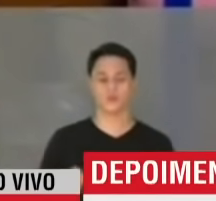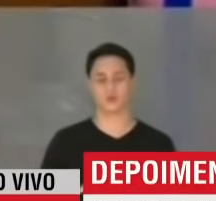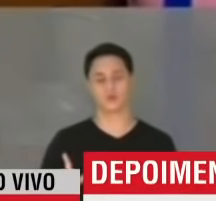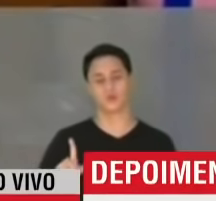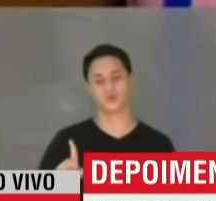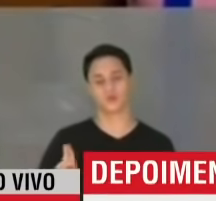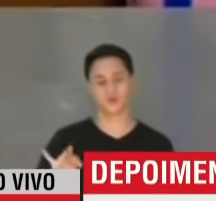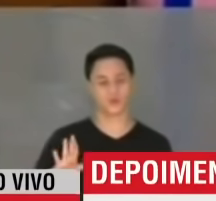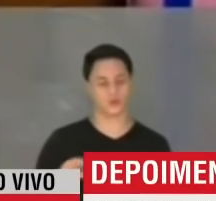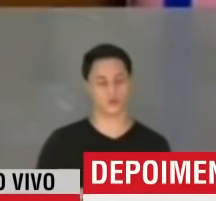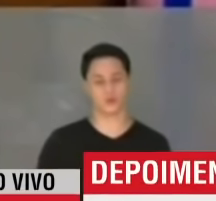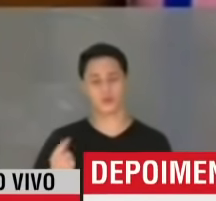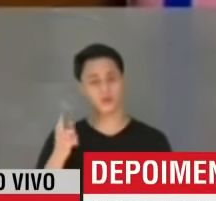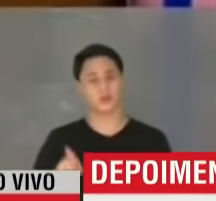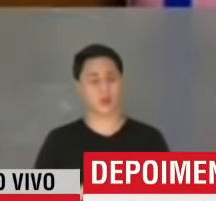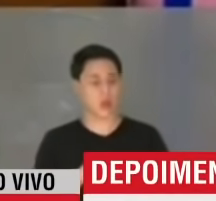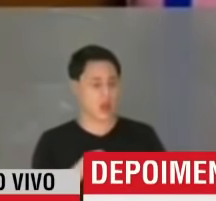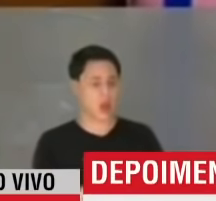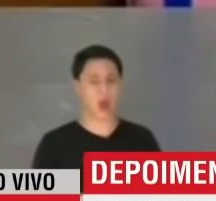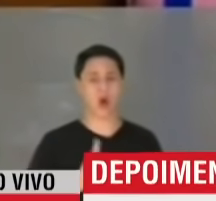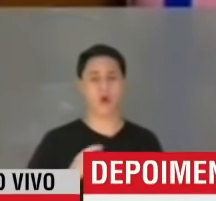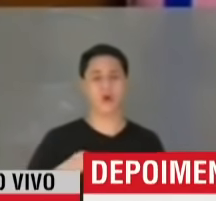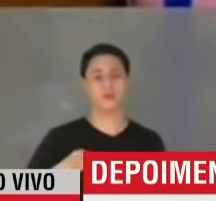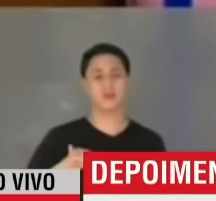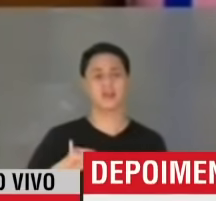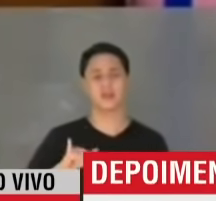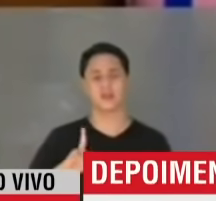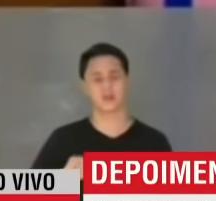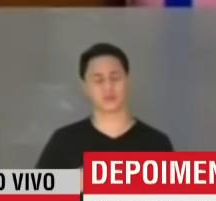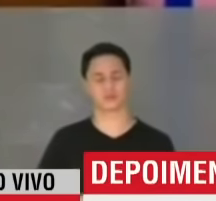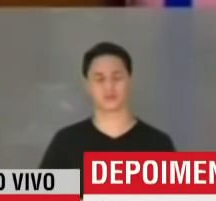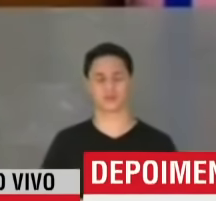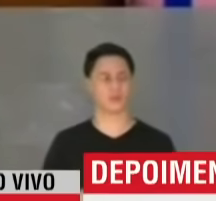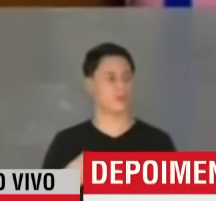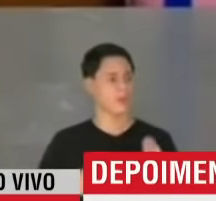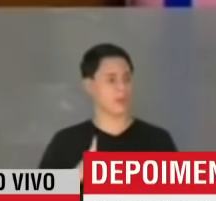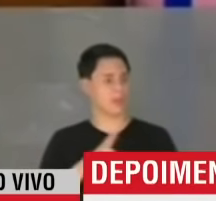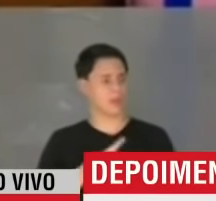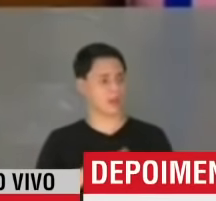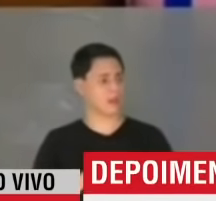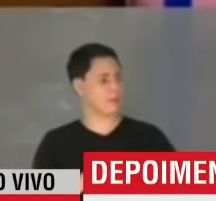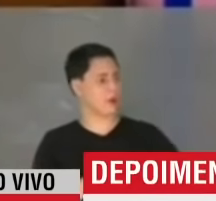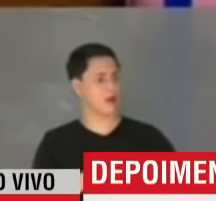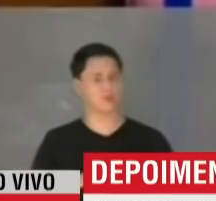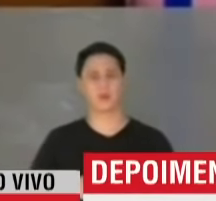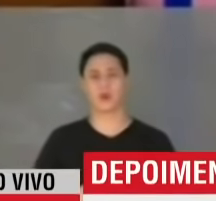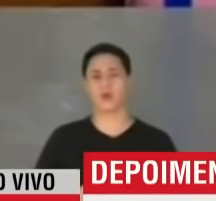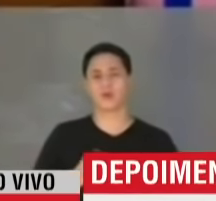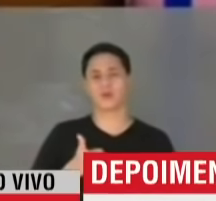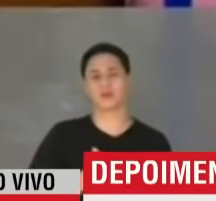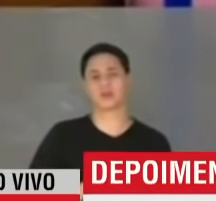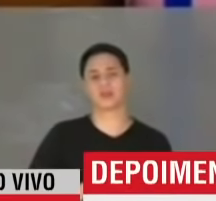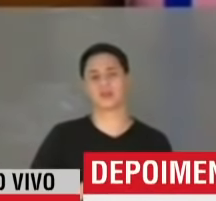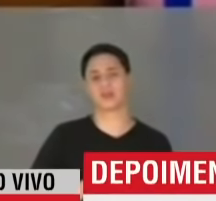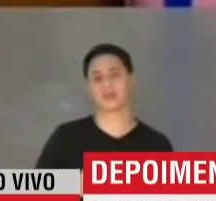homicídio. É inacreditável. Quando você tem uma pandemia que está chegando a 600 mil mortos, são milhões de